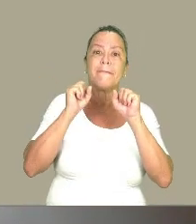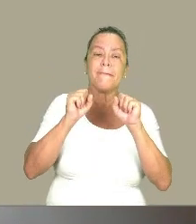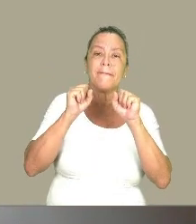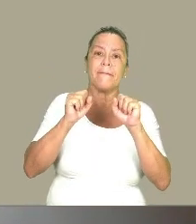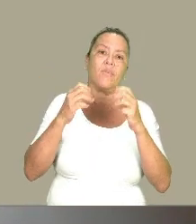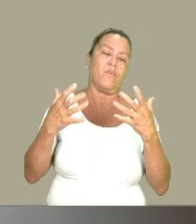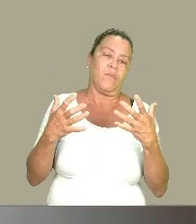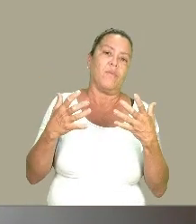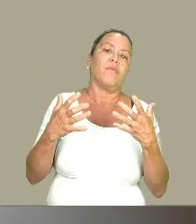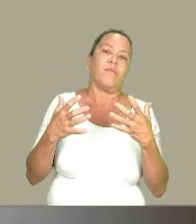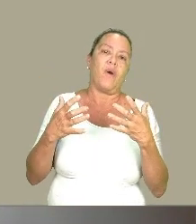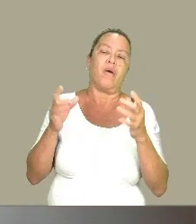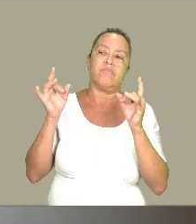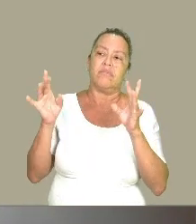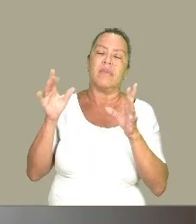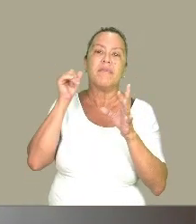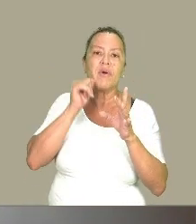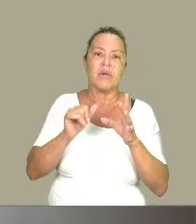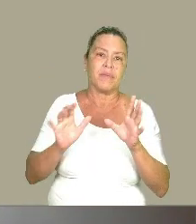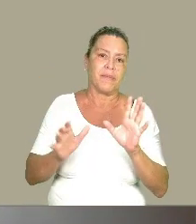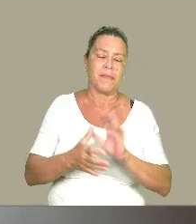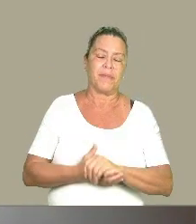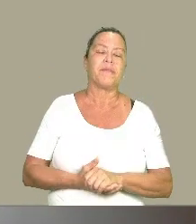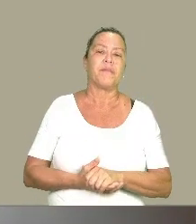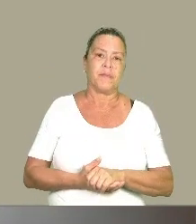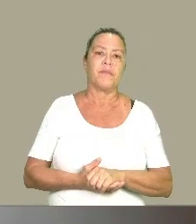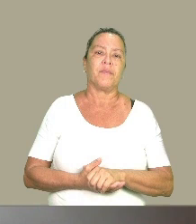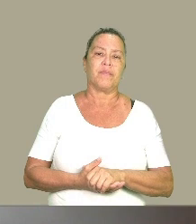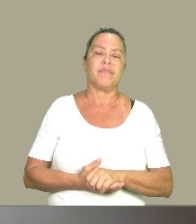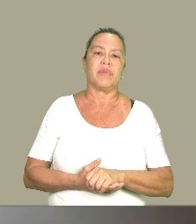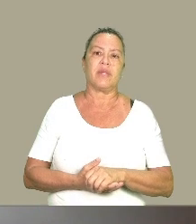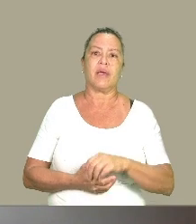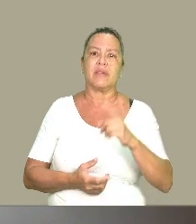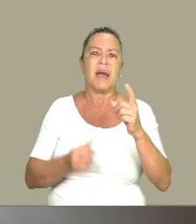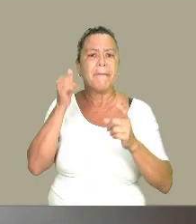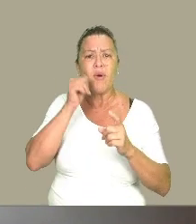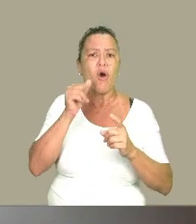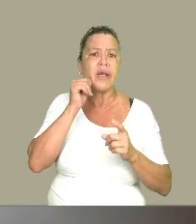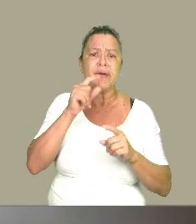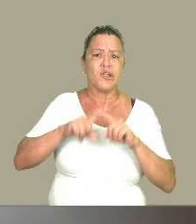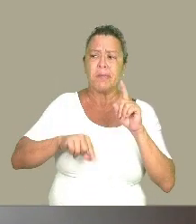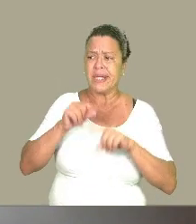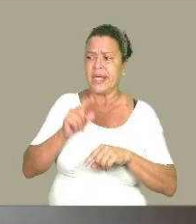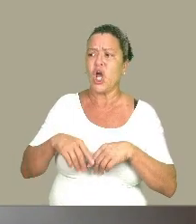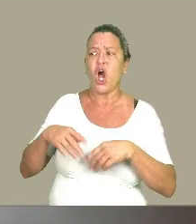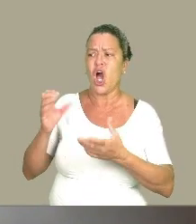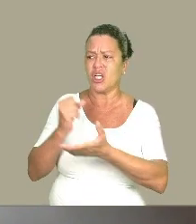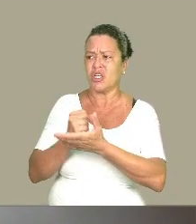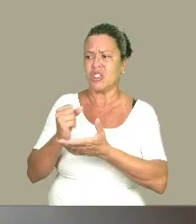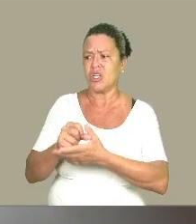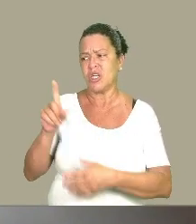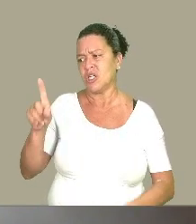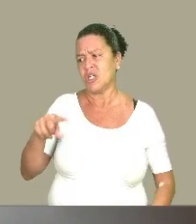despedir as mulheres, né? Como se a mulher fosse um objeto, um contrato que pudesse ser dispensado. Mas era